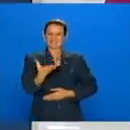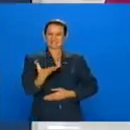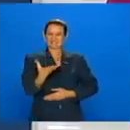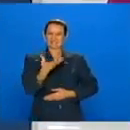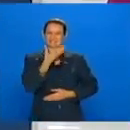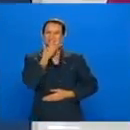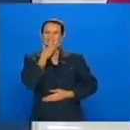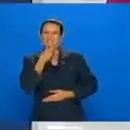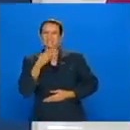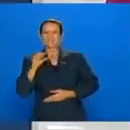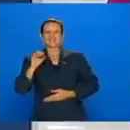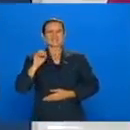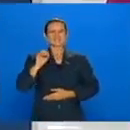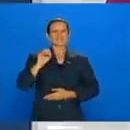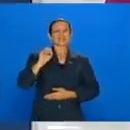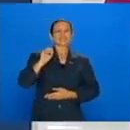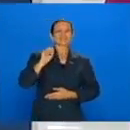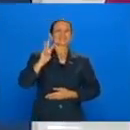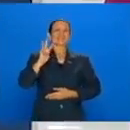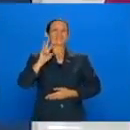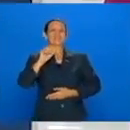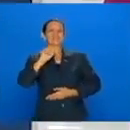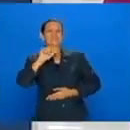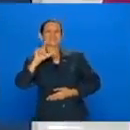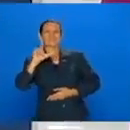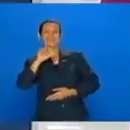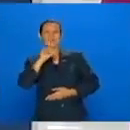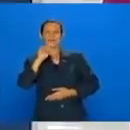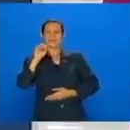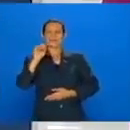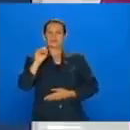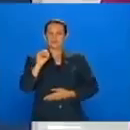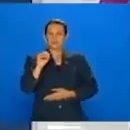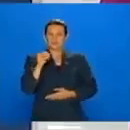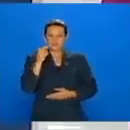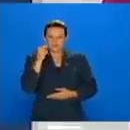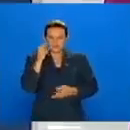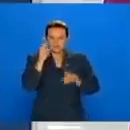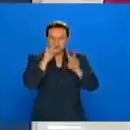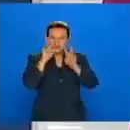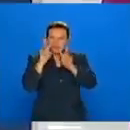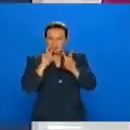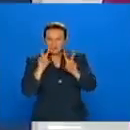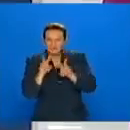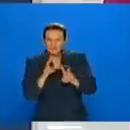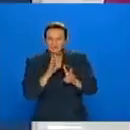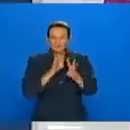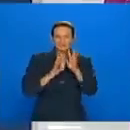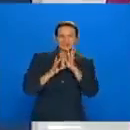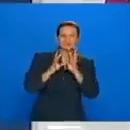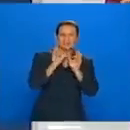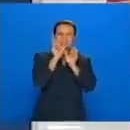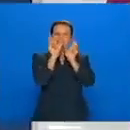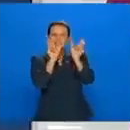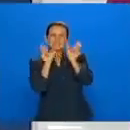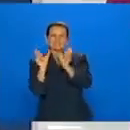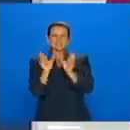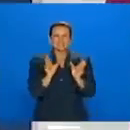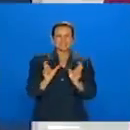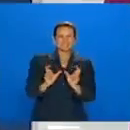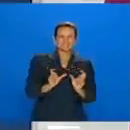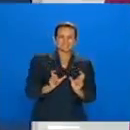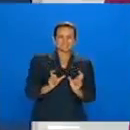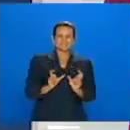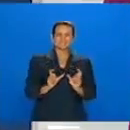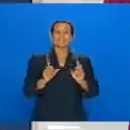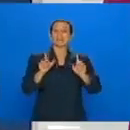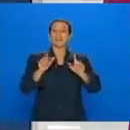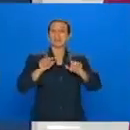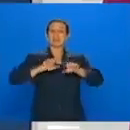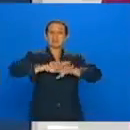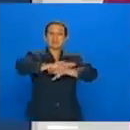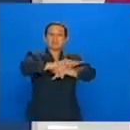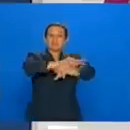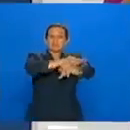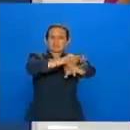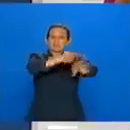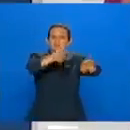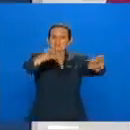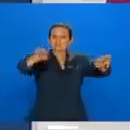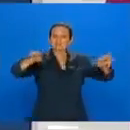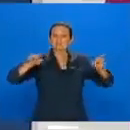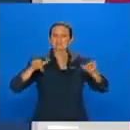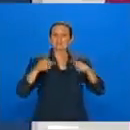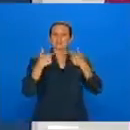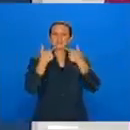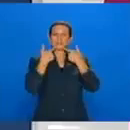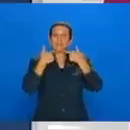das palavras de Oswald de Andrade, hein? É importante saber aqui o que se entende por variedade de língua, né? Já